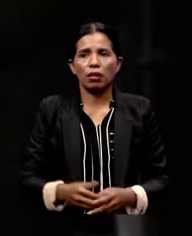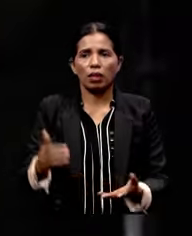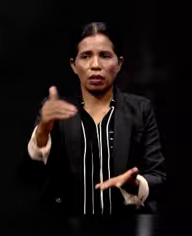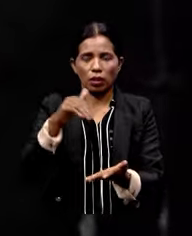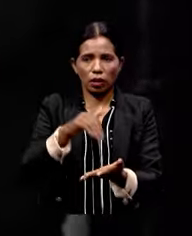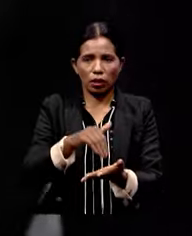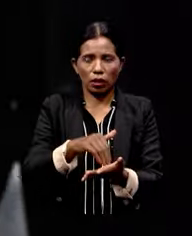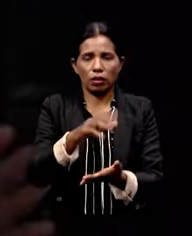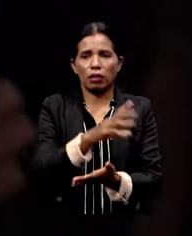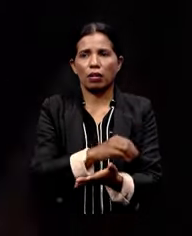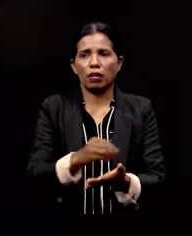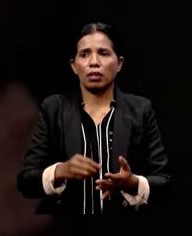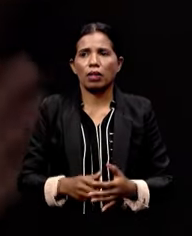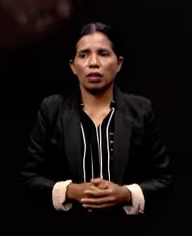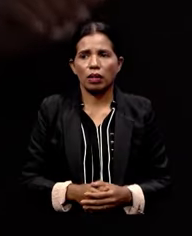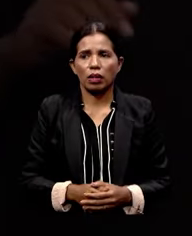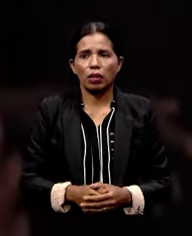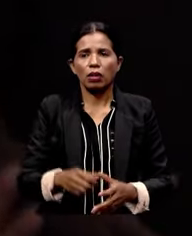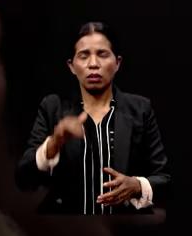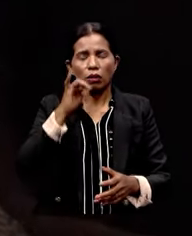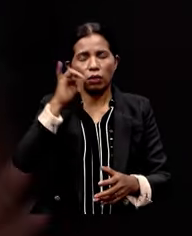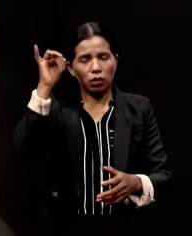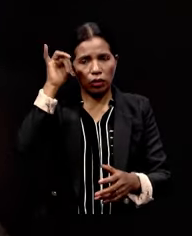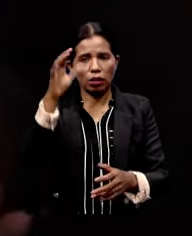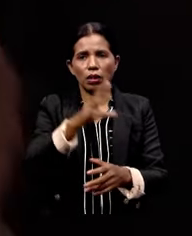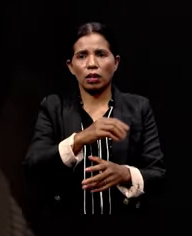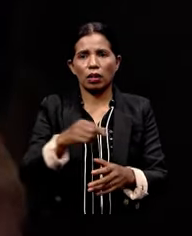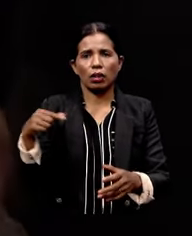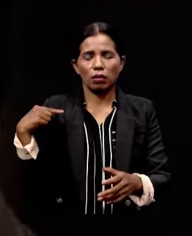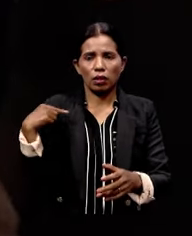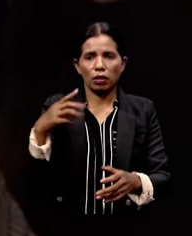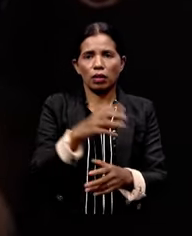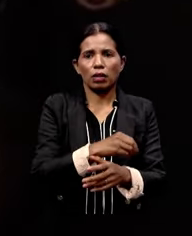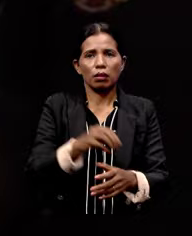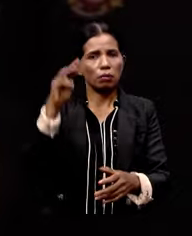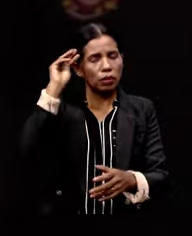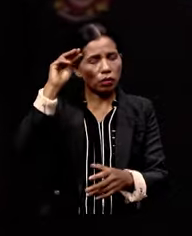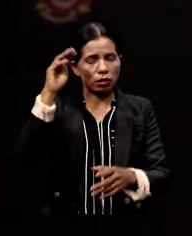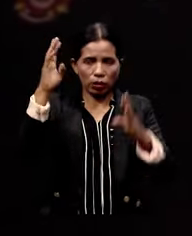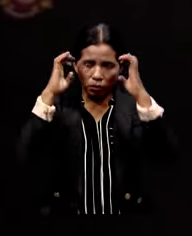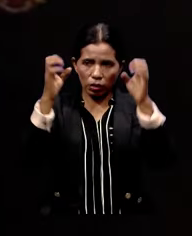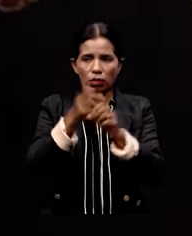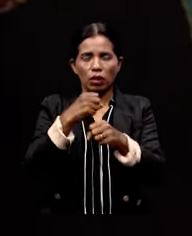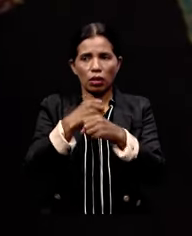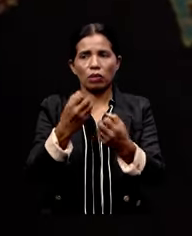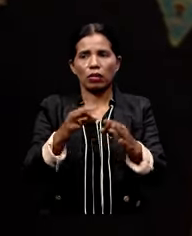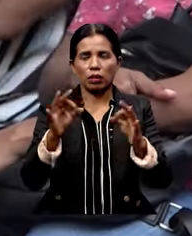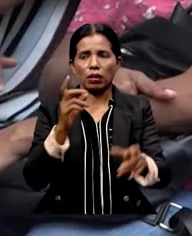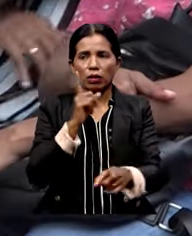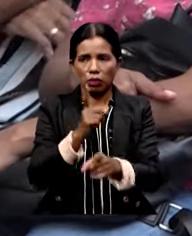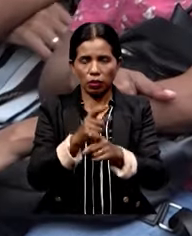kemudian detekatan, verifikasi, morsei, koordinator, gabinete, kurikulum do Ministério da Educação, halotiona. Informasaun lolos